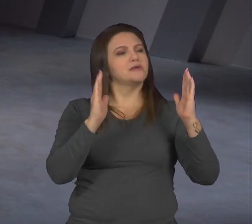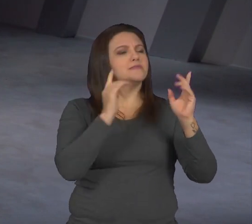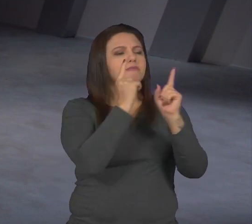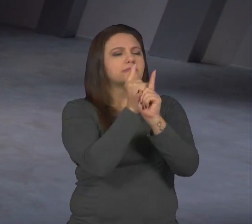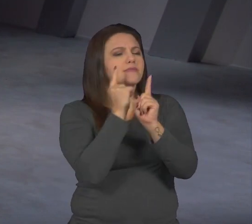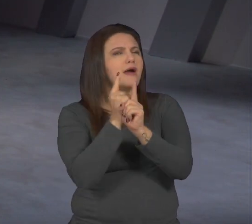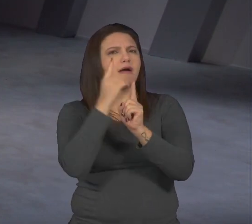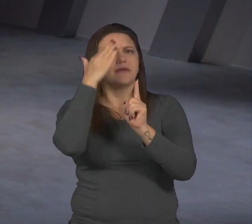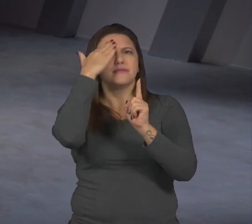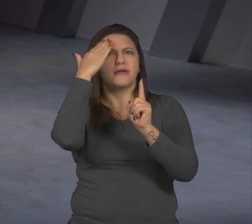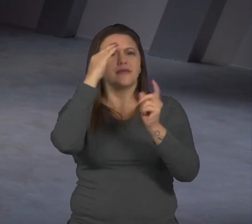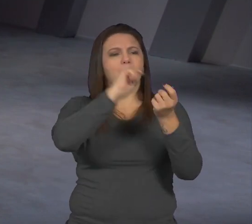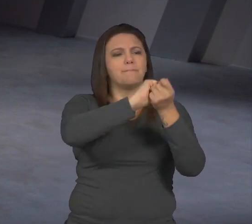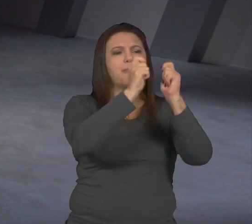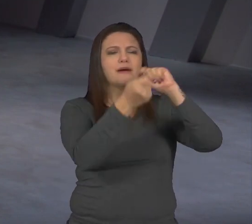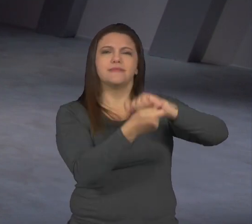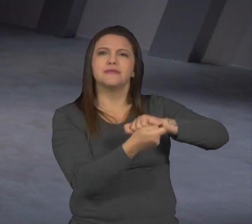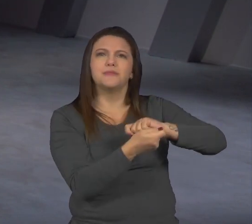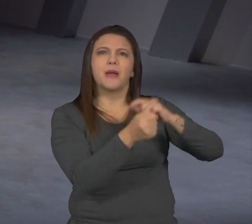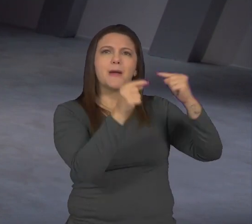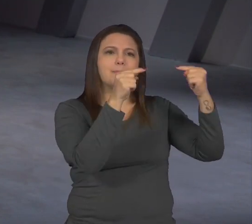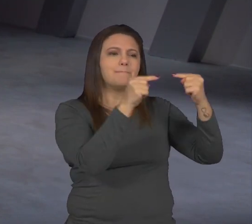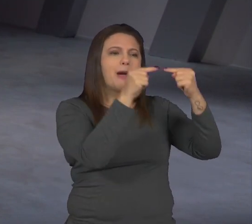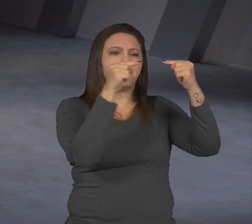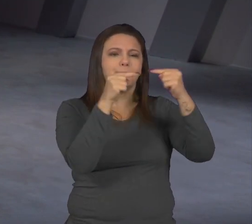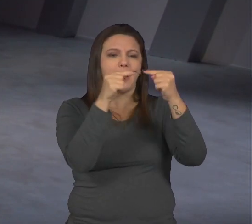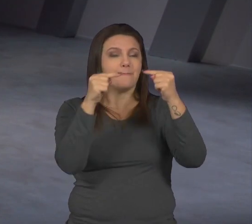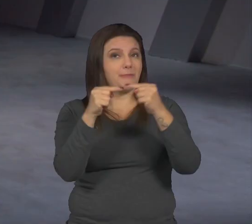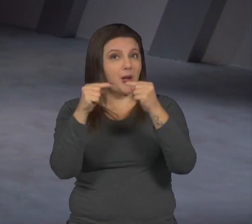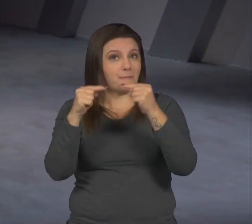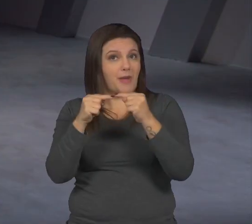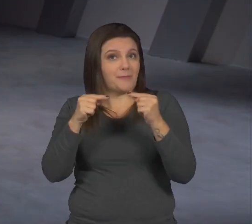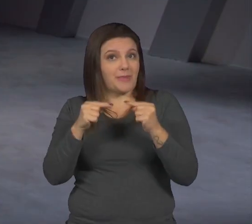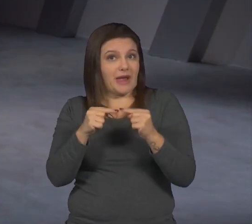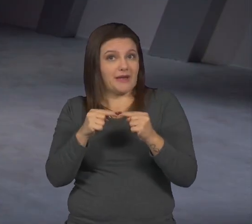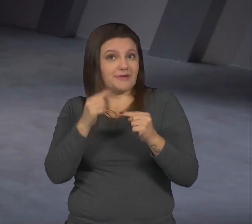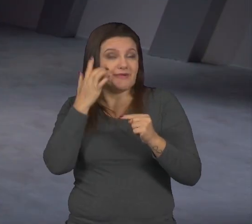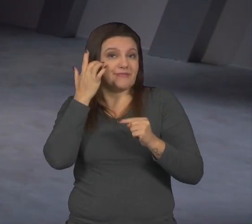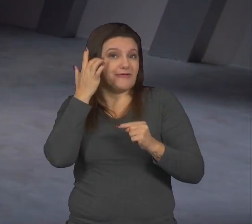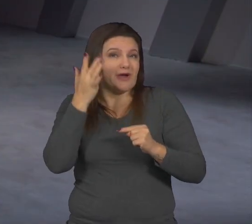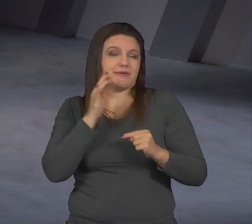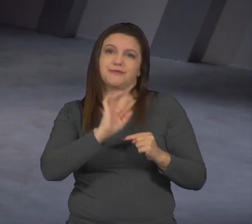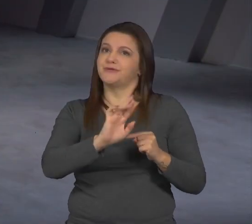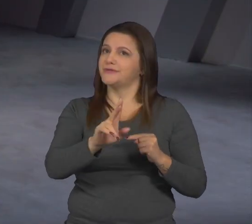e adaptar esses componentes também não é uma tarefa trivial.